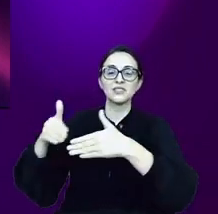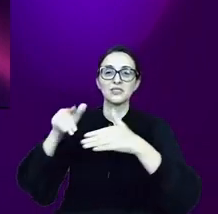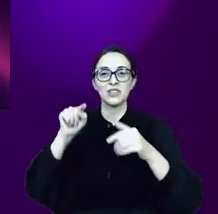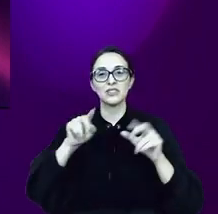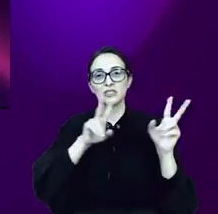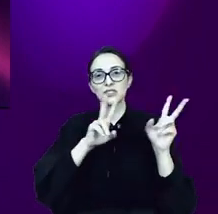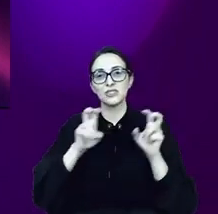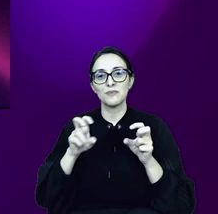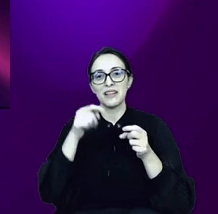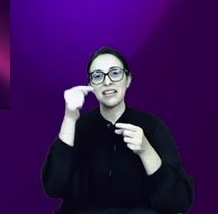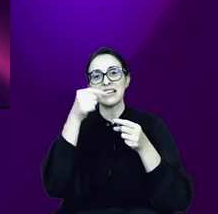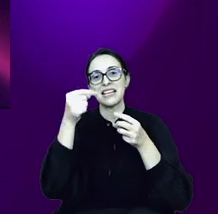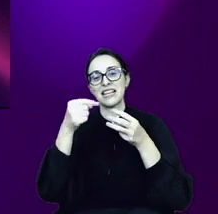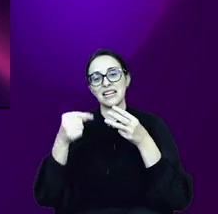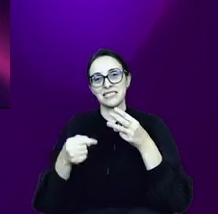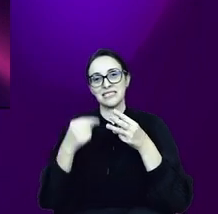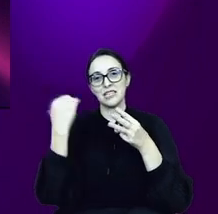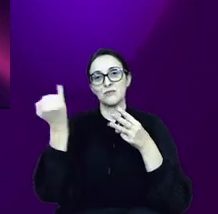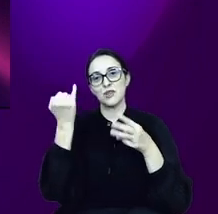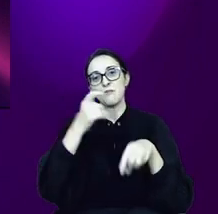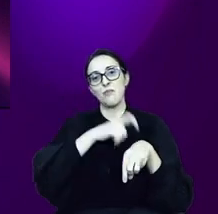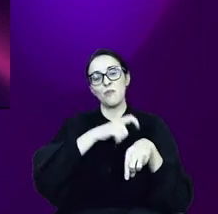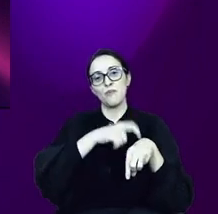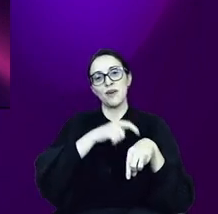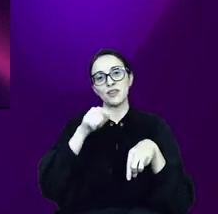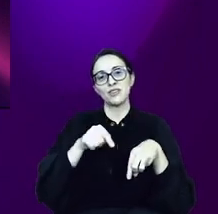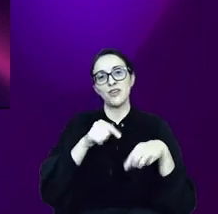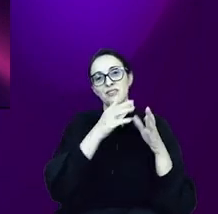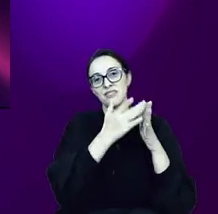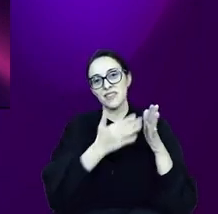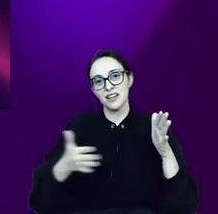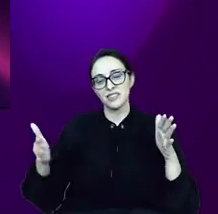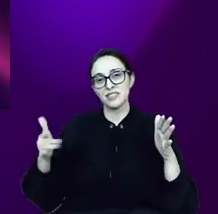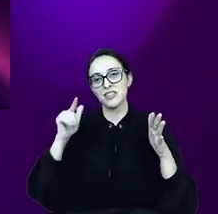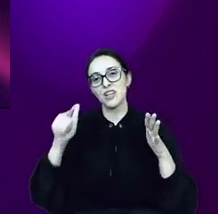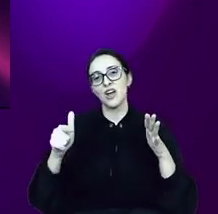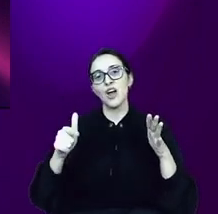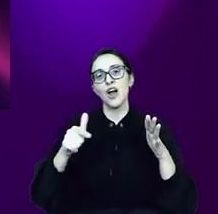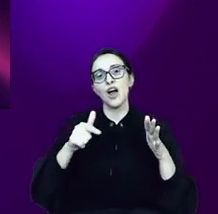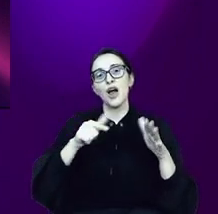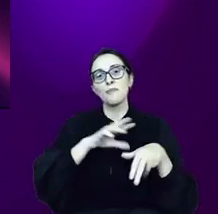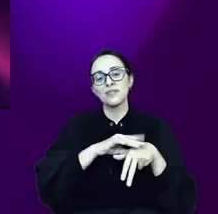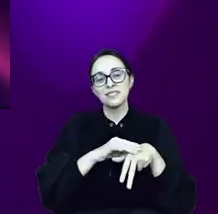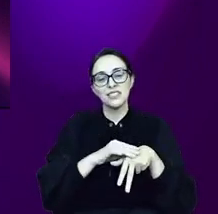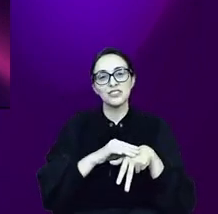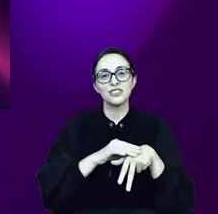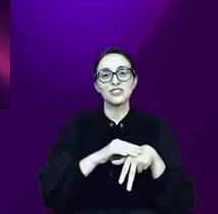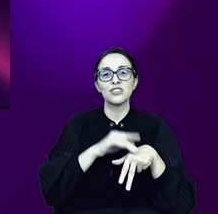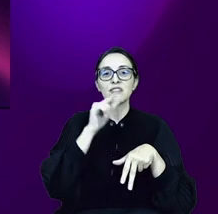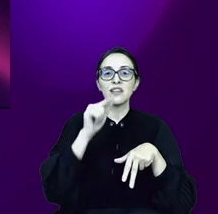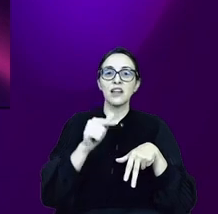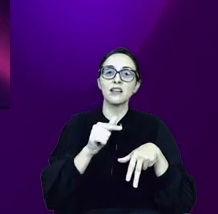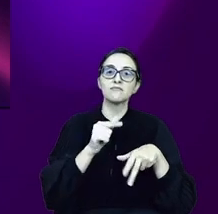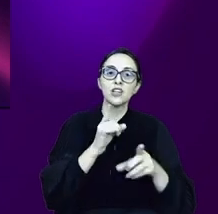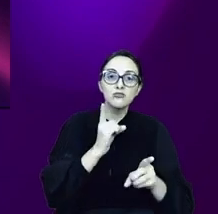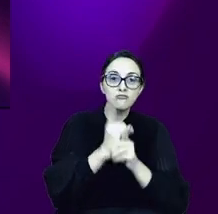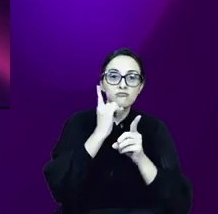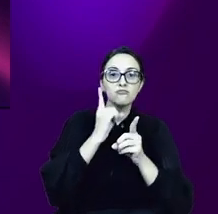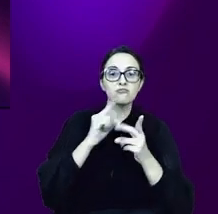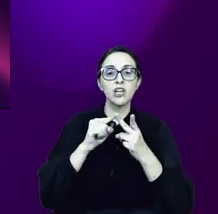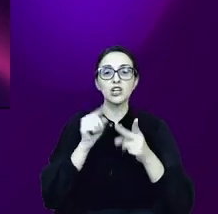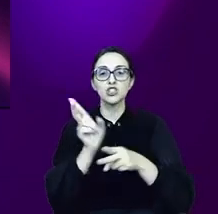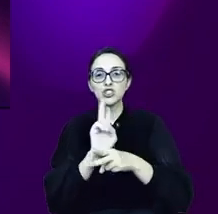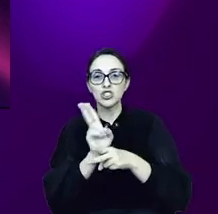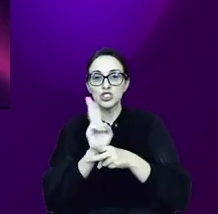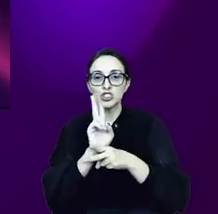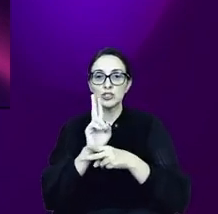a três importantes momentos aí da trajetória do paciente com glioma, desde o diagnóstico, a monitorização, que são